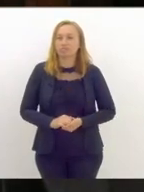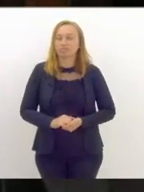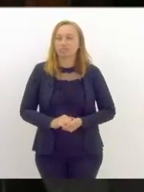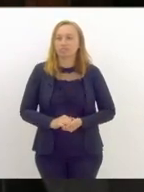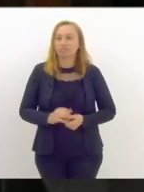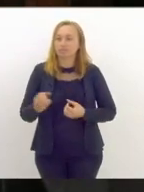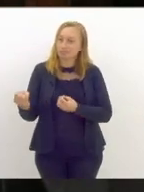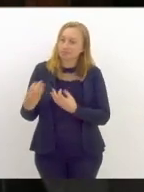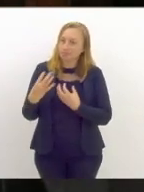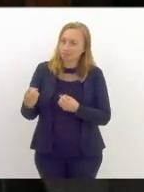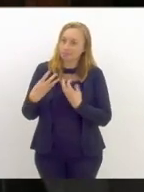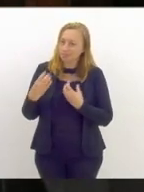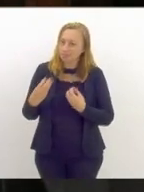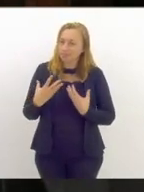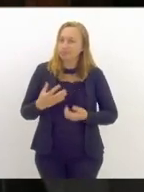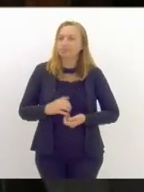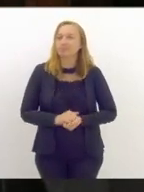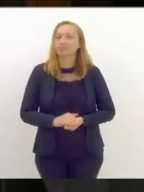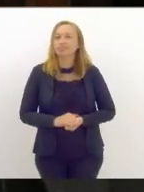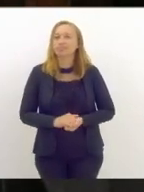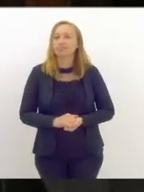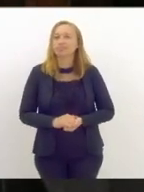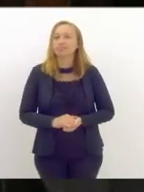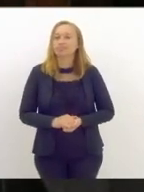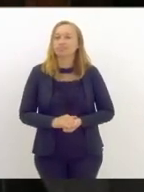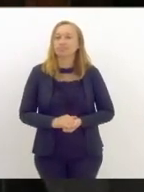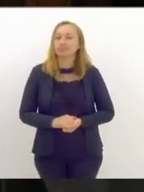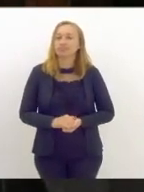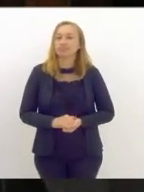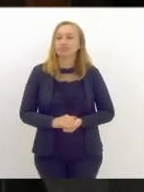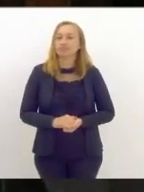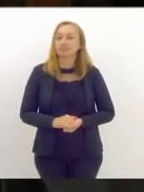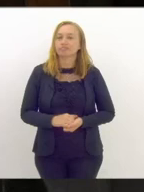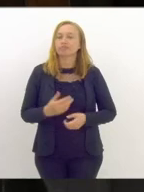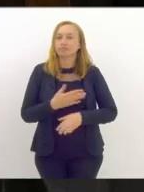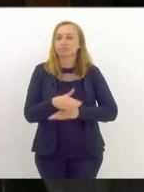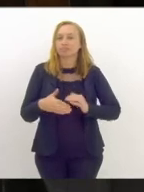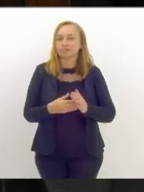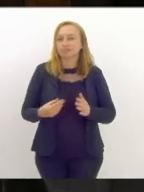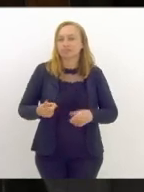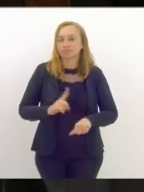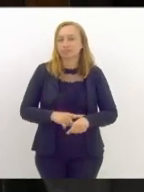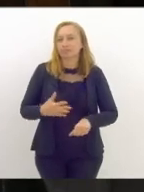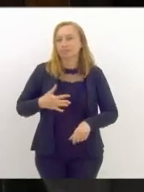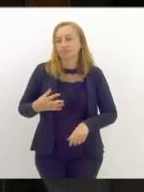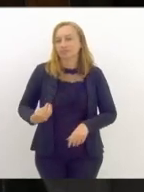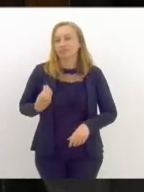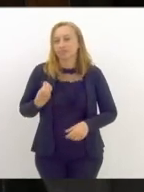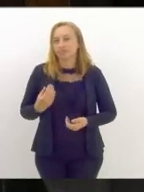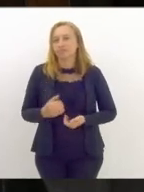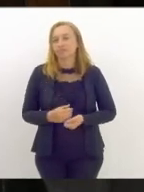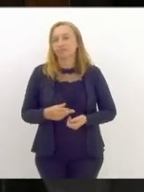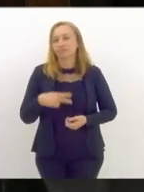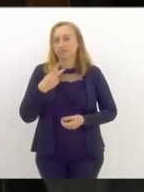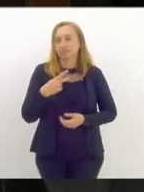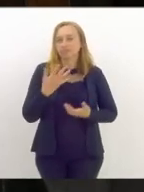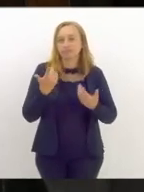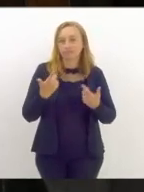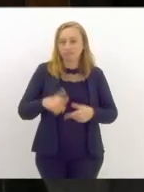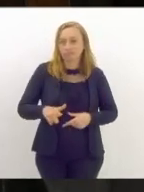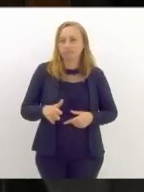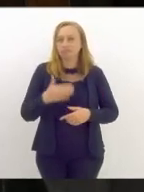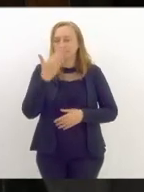pelos ensinamentos, pelo caráter e pela presença em todos os momentos da minha vida. Dito isso, eu queria mais uma